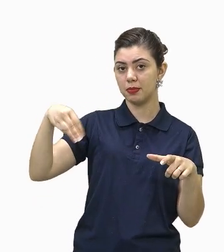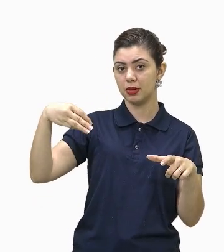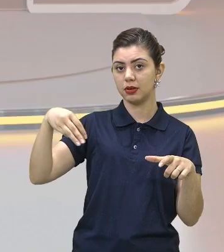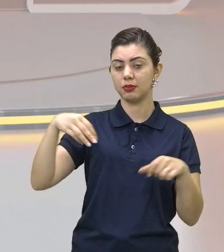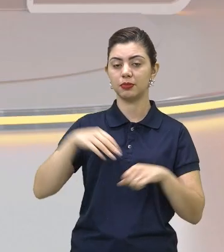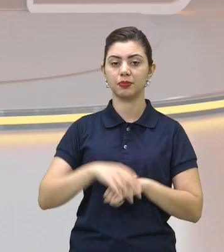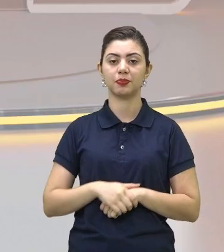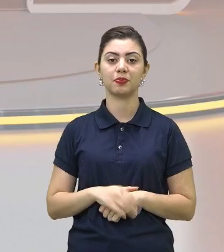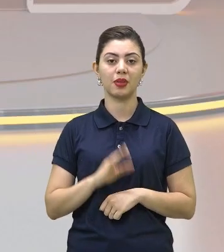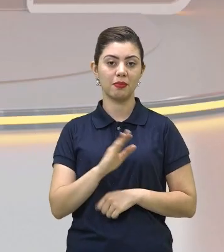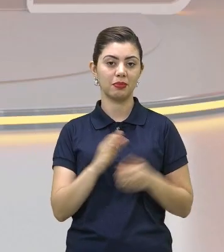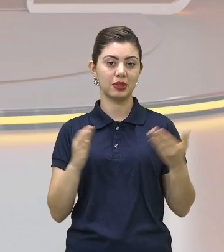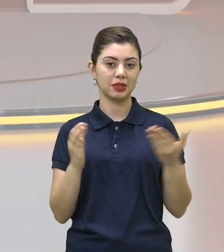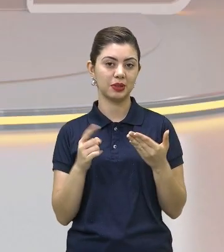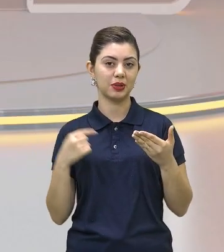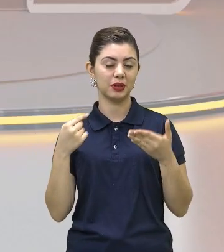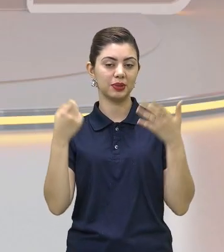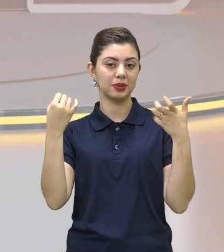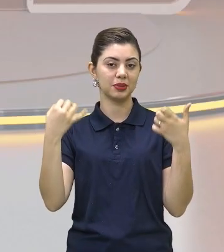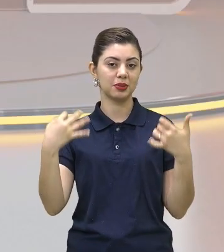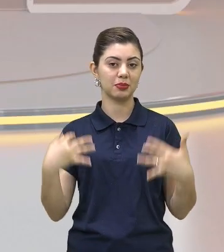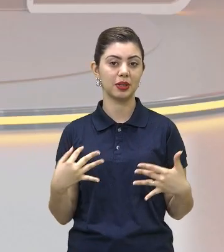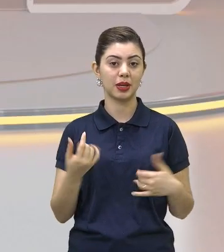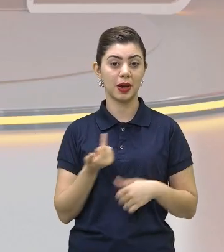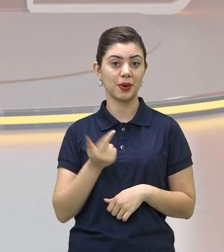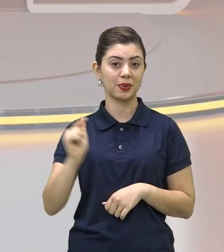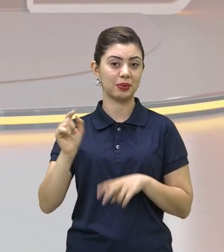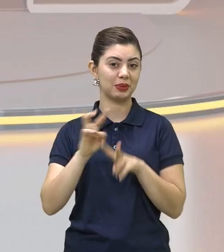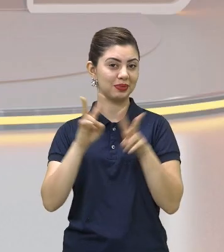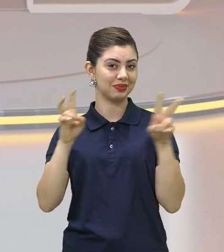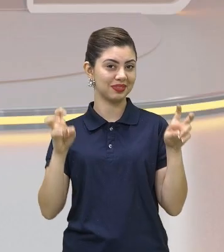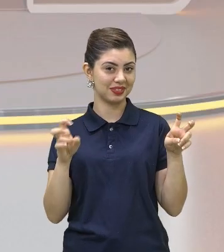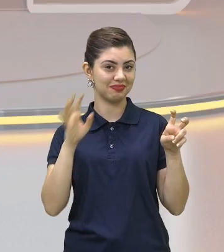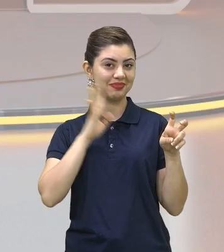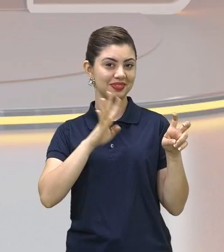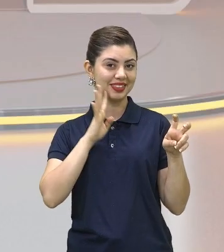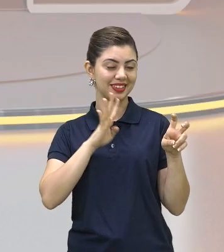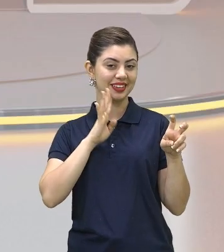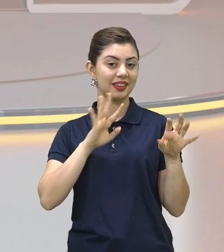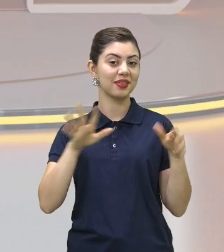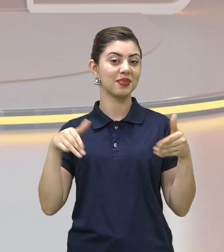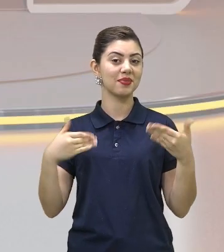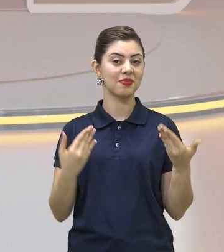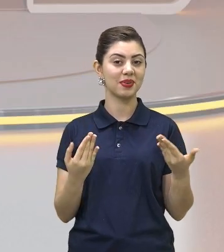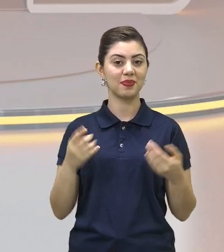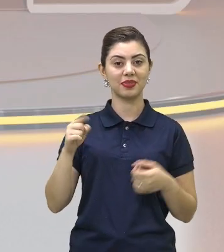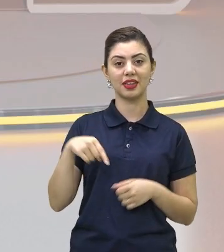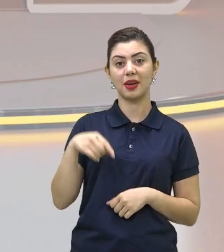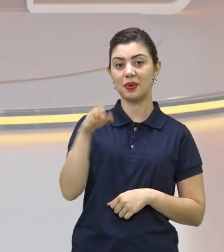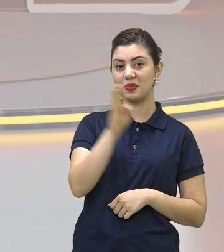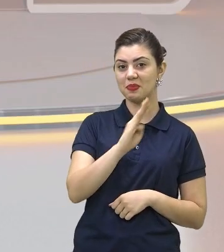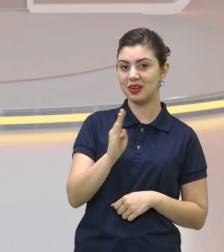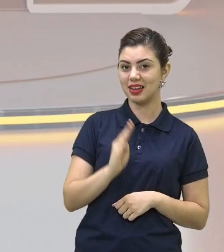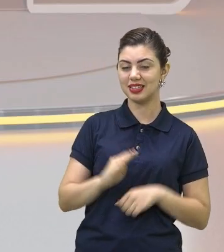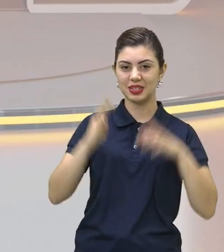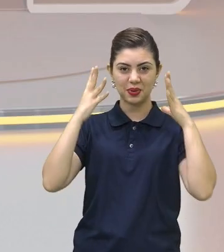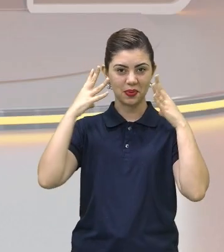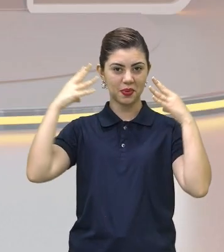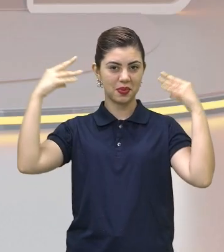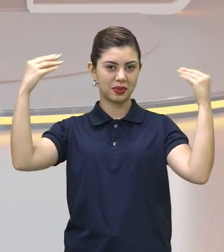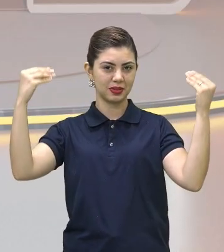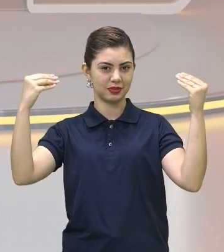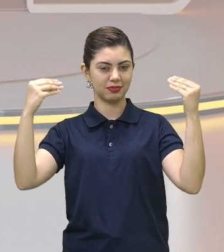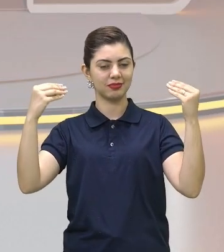agora, vamos, então, começar a falar um outro assunto muito interessante, que é, então, o Brasil holandês. Professor,